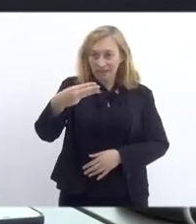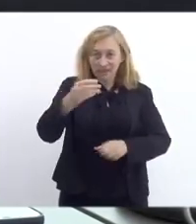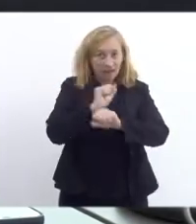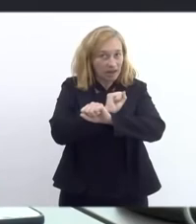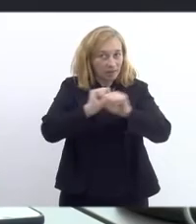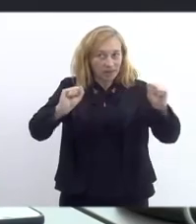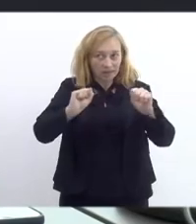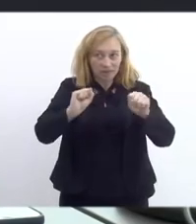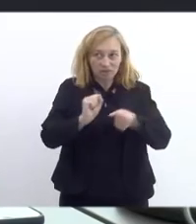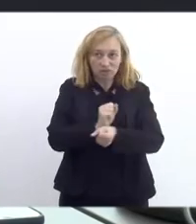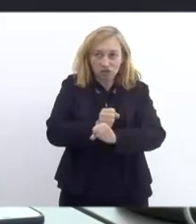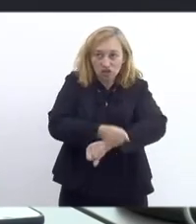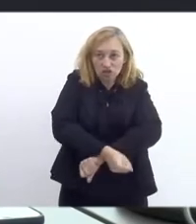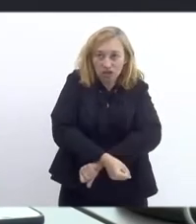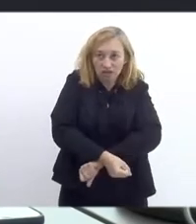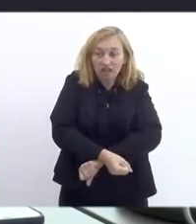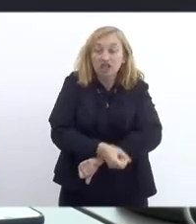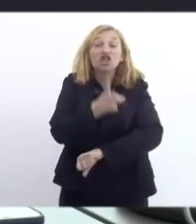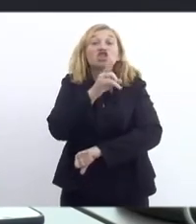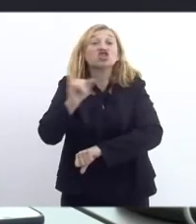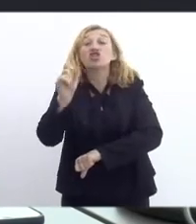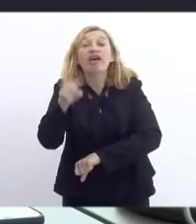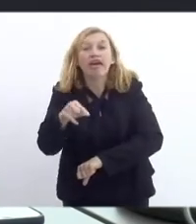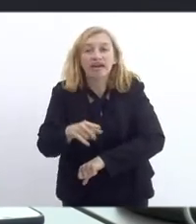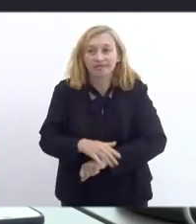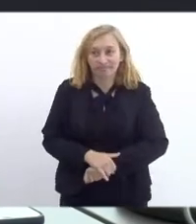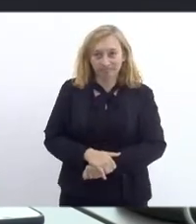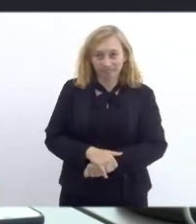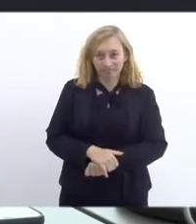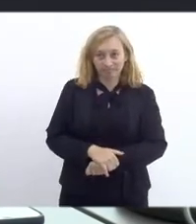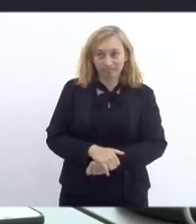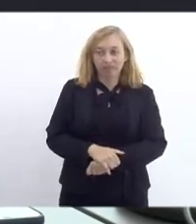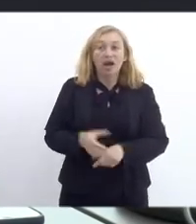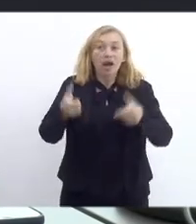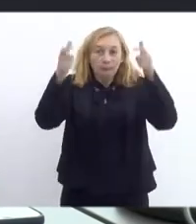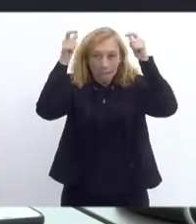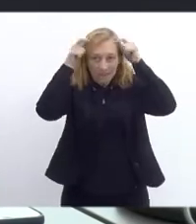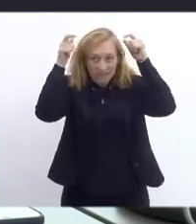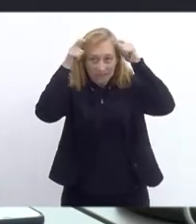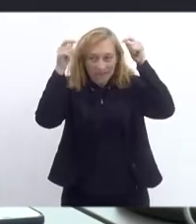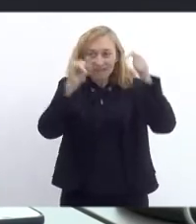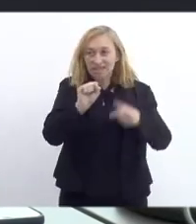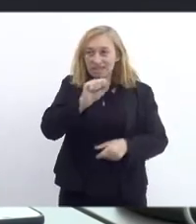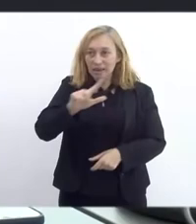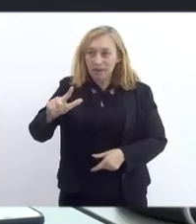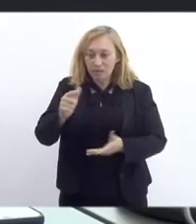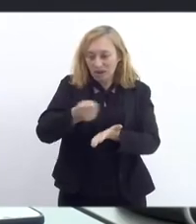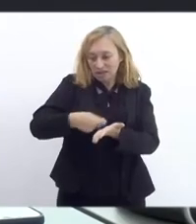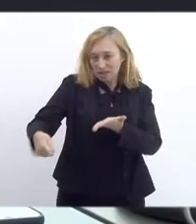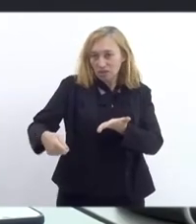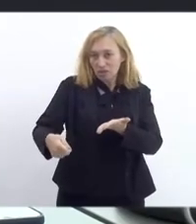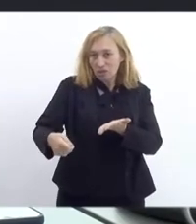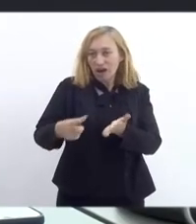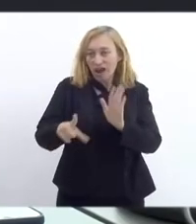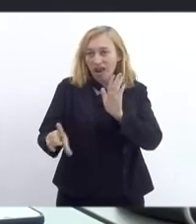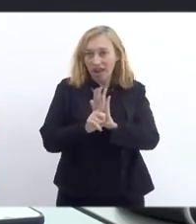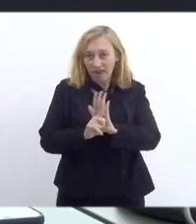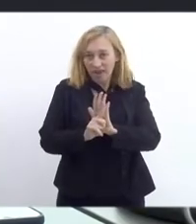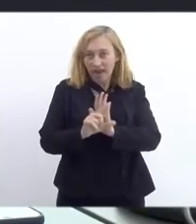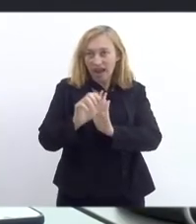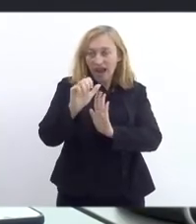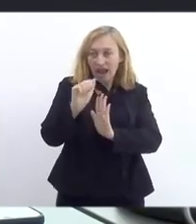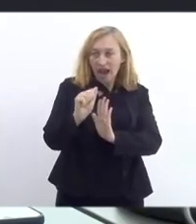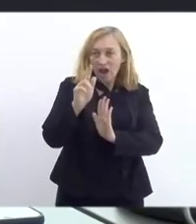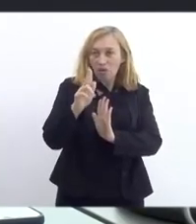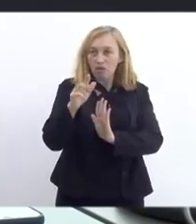dos escravos. Que data é essa? Princesa Isabel assinou a Lei Áurea. Ela